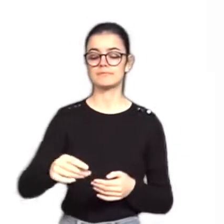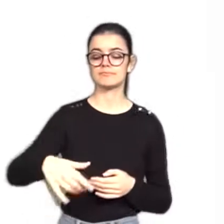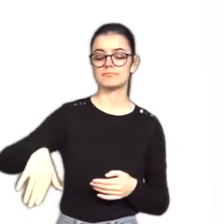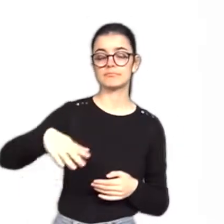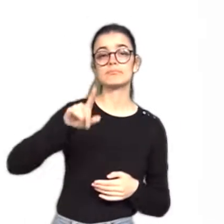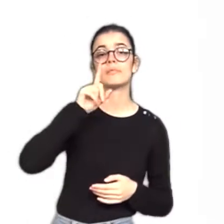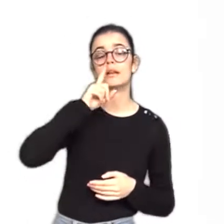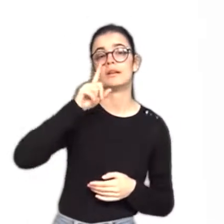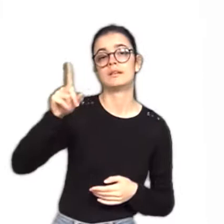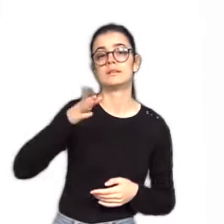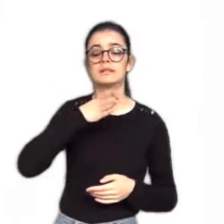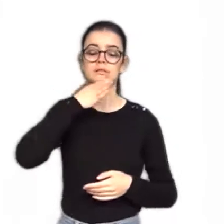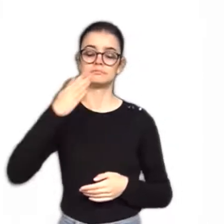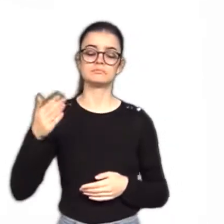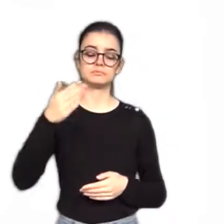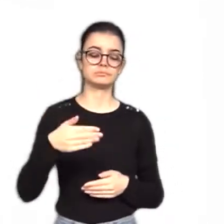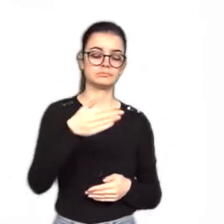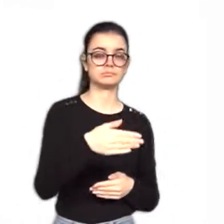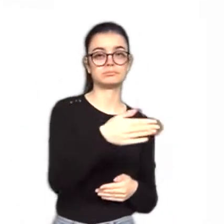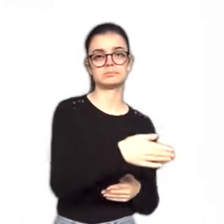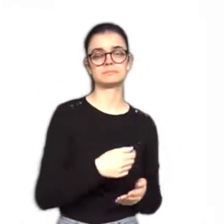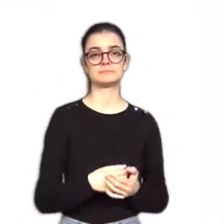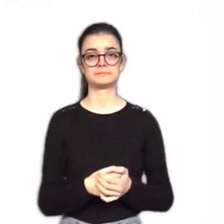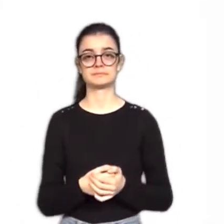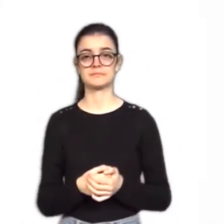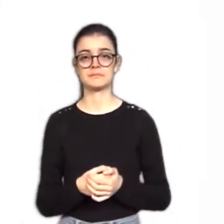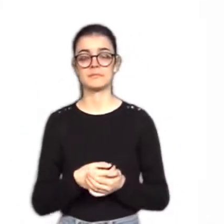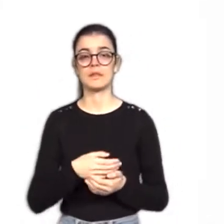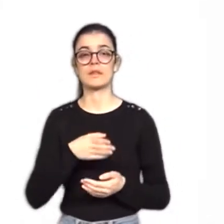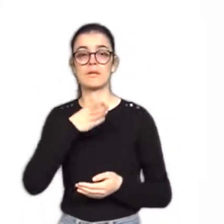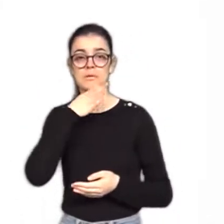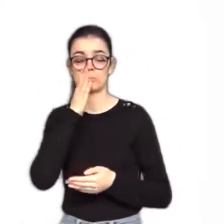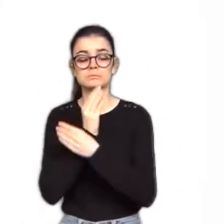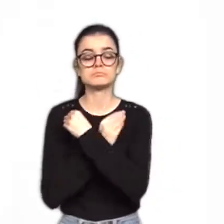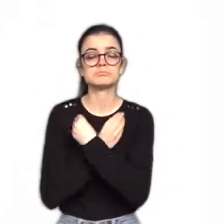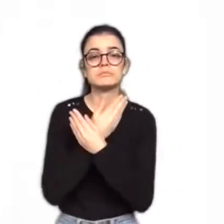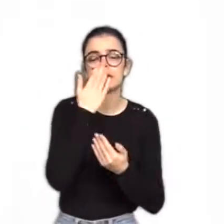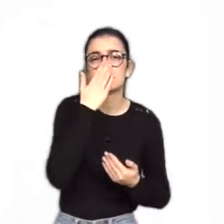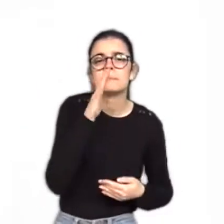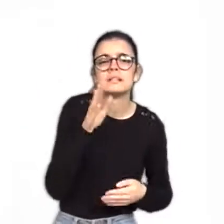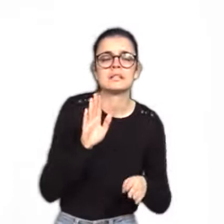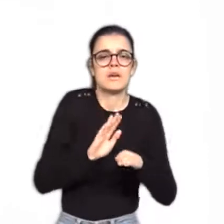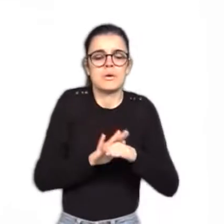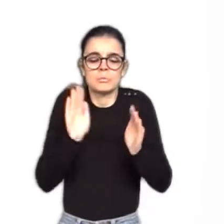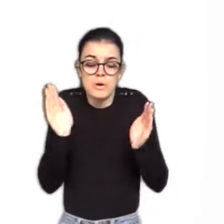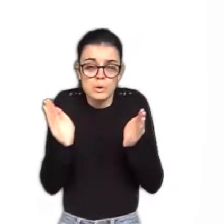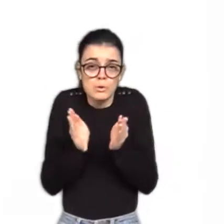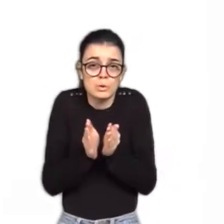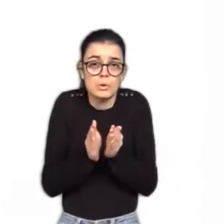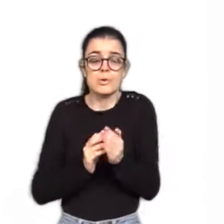O comboio veio da Alemanha. Parecia um comboio de brincar, tão pequeno que era.